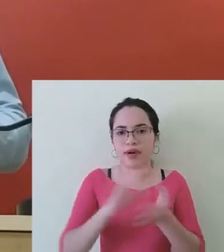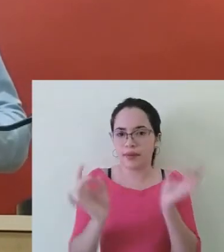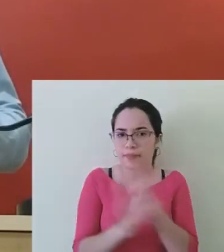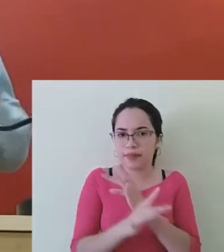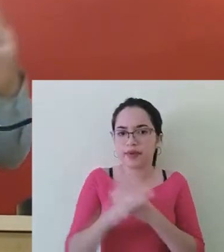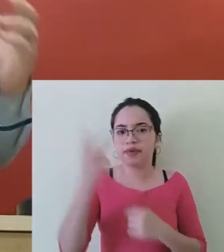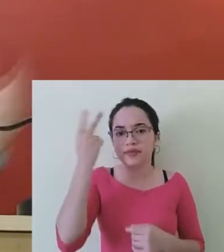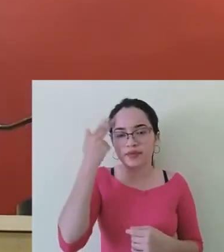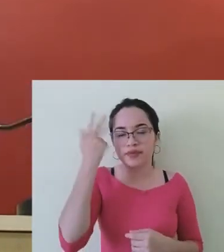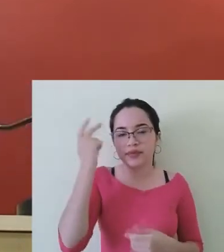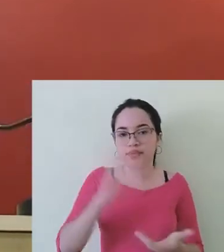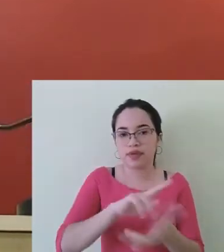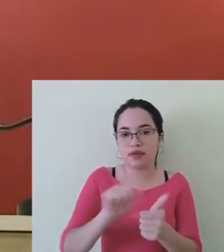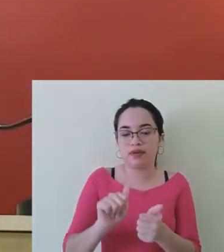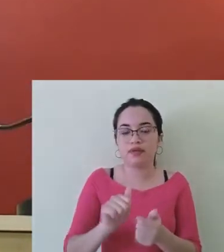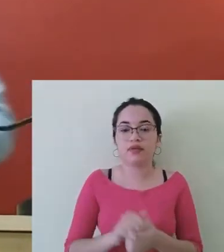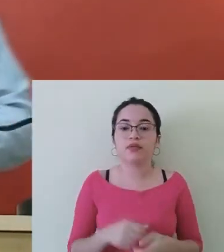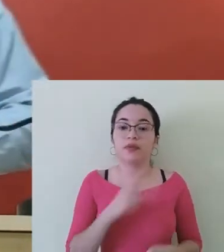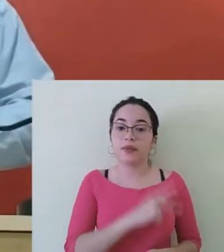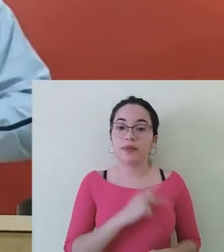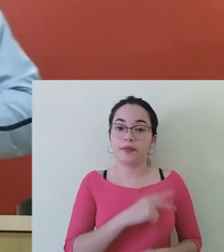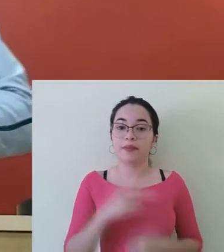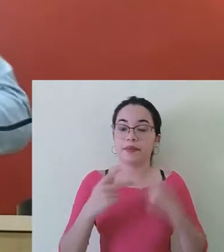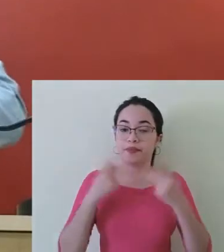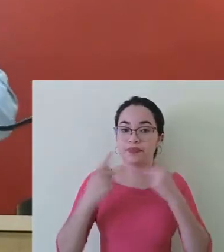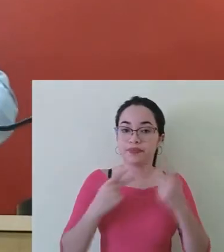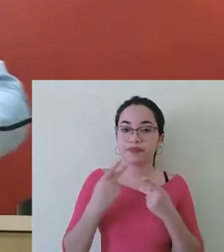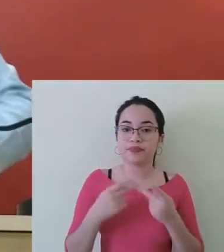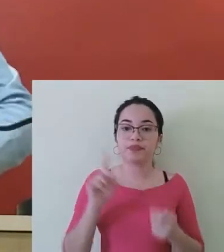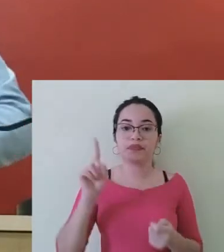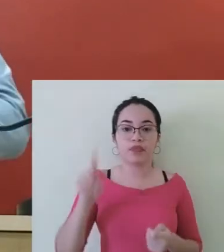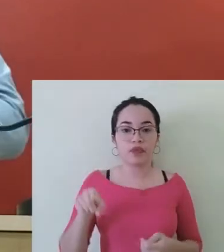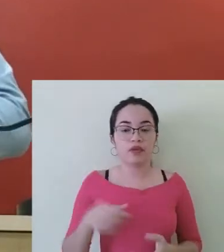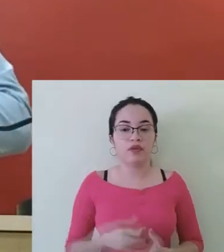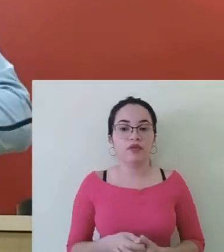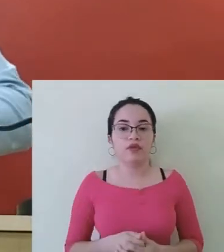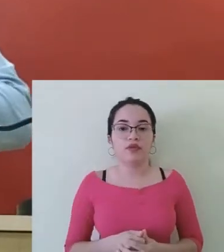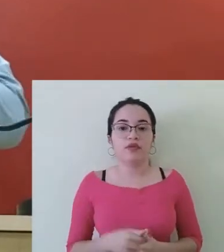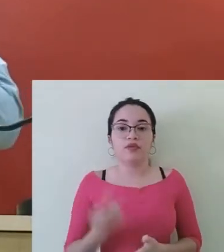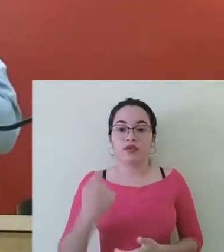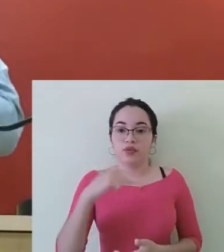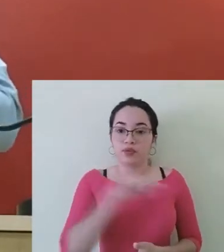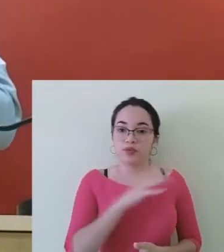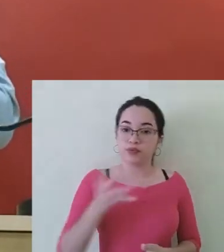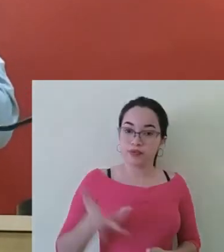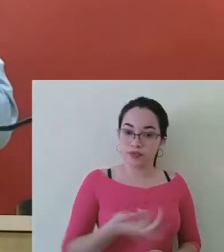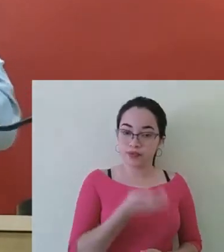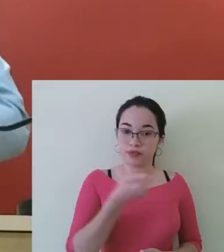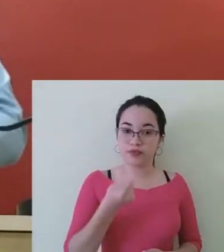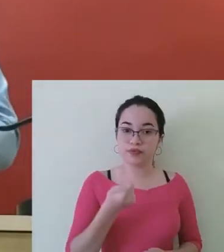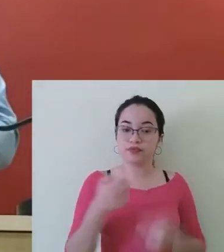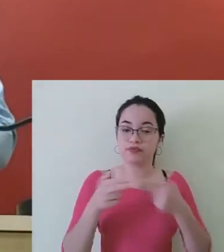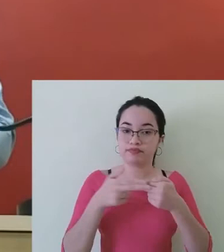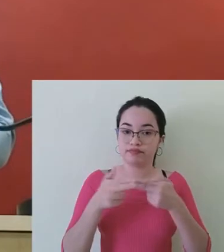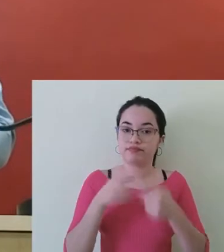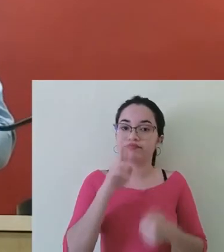terrena. Então, o que Paulo está dizendo aqui é que nós fomos salvos